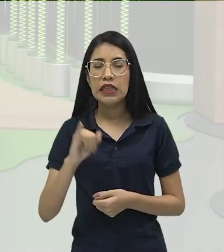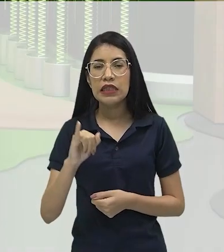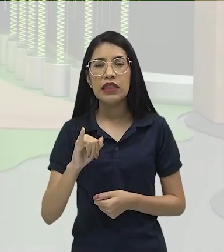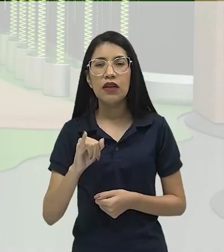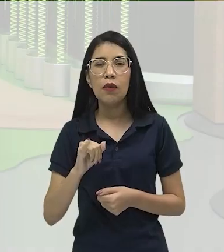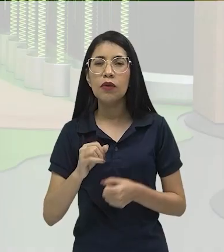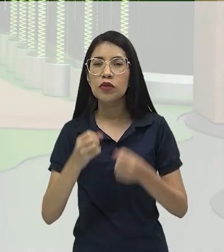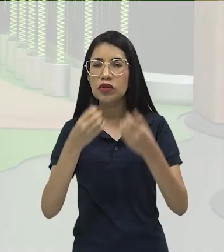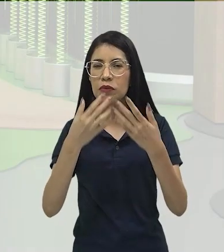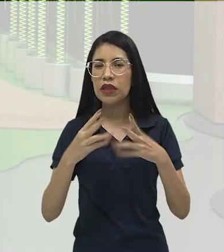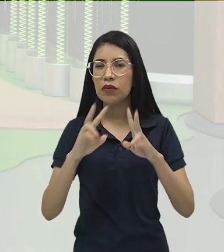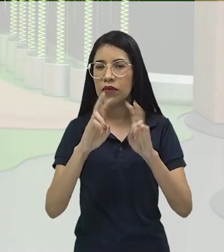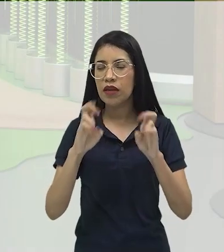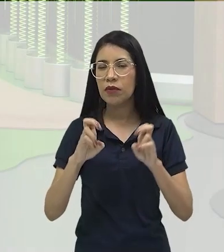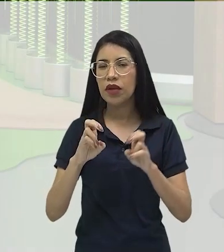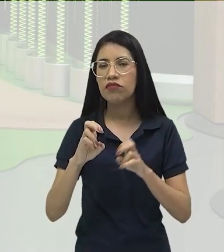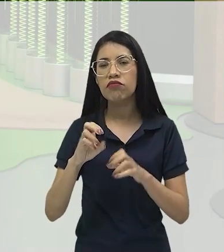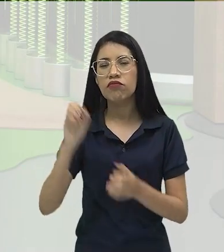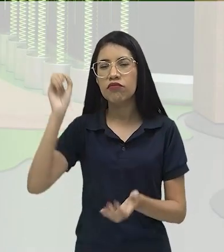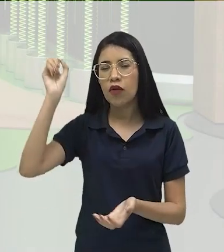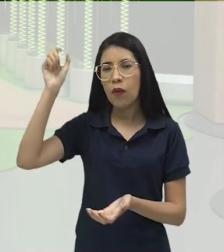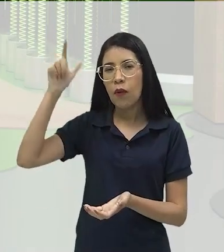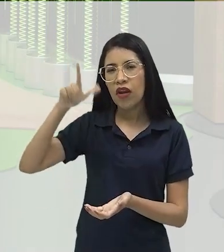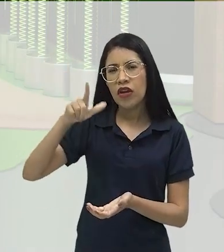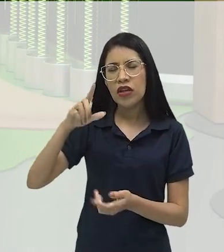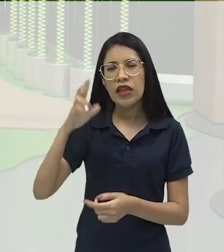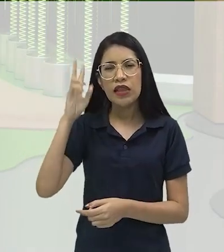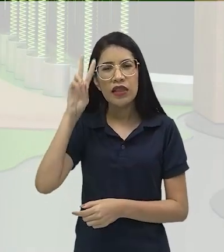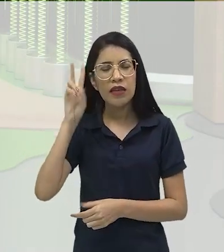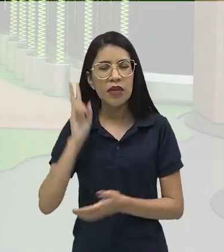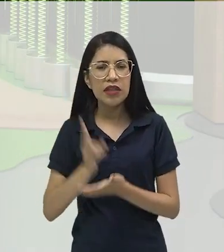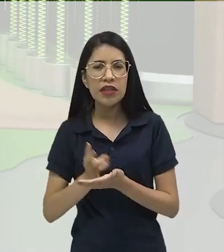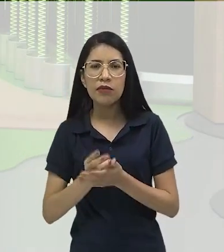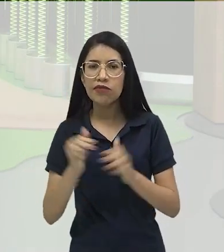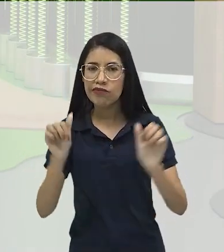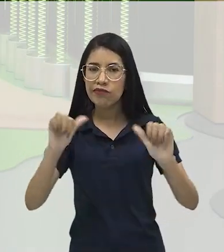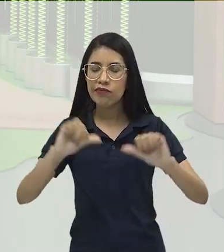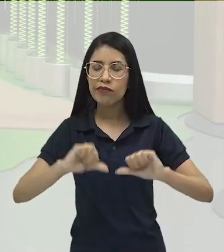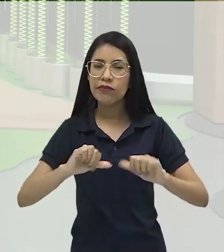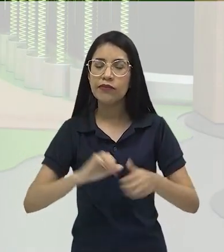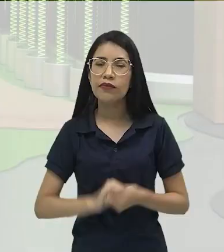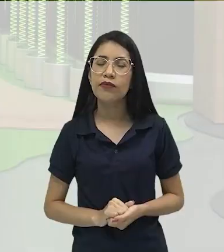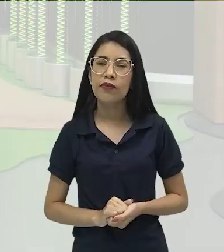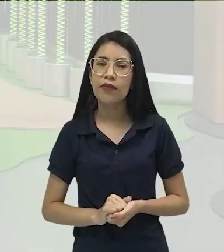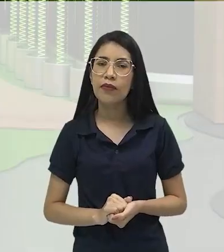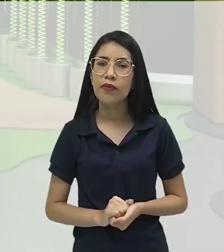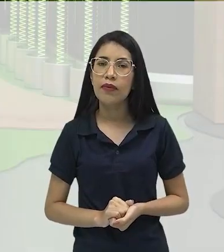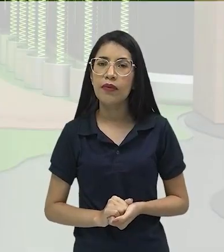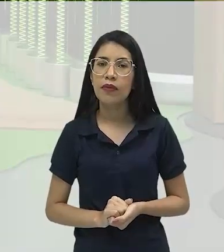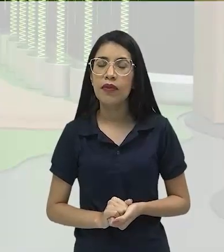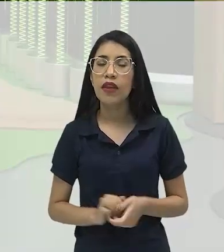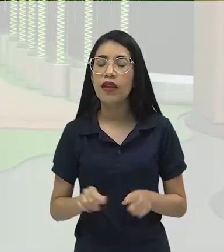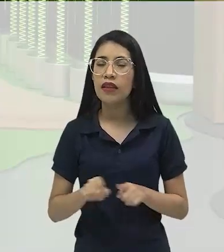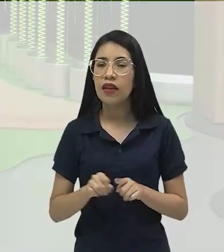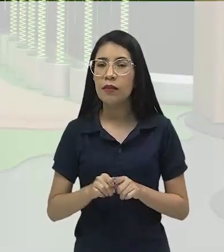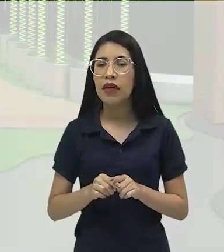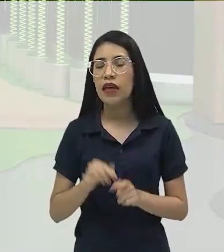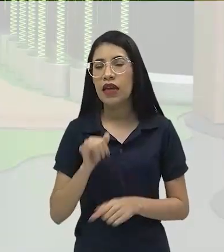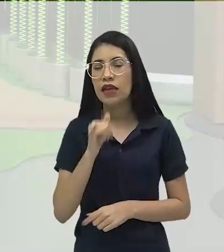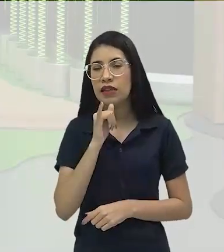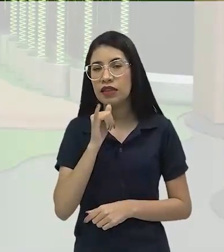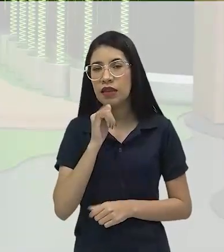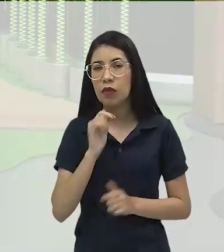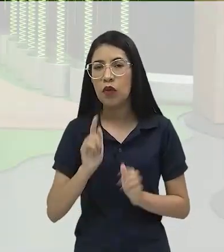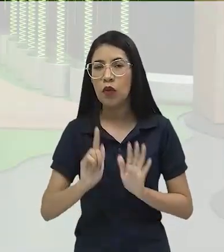em efeito estufa, a gente só lembra coisas negativas, né? Quando a gente fala em efeito estufa, a gente fala em gases do